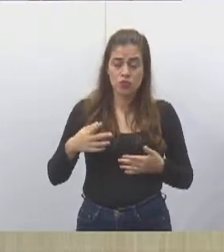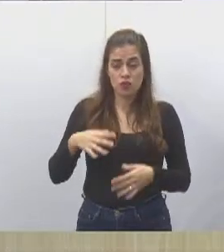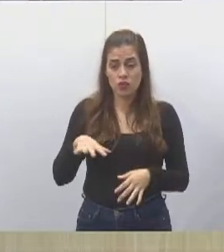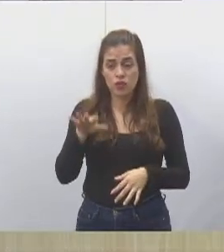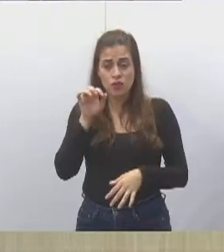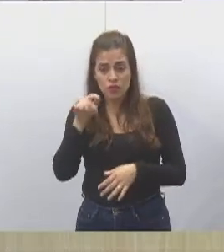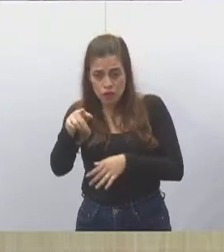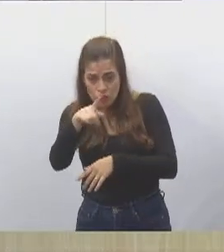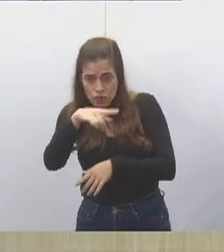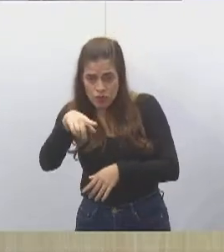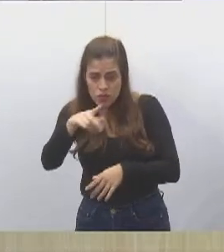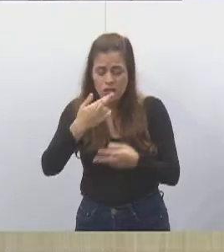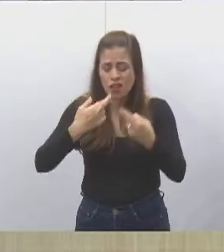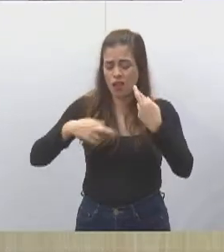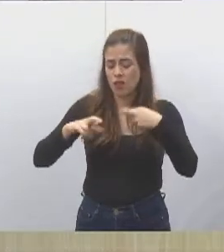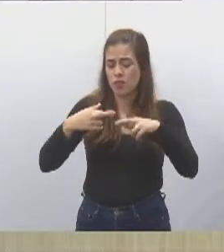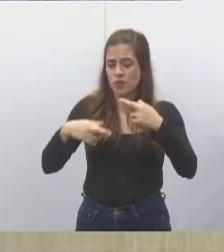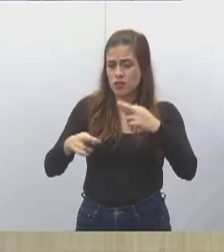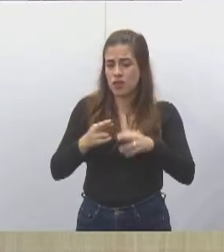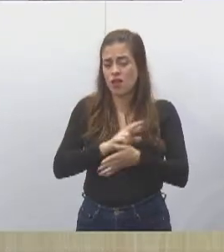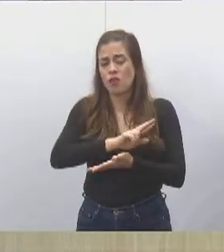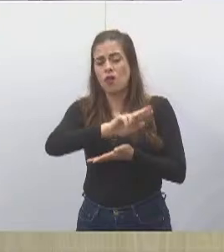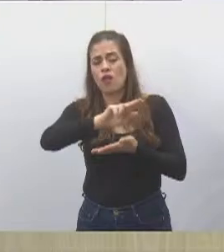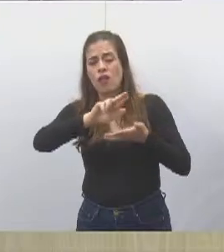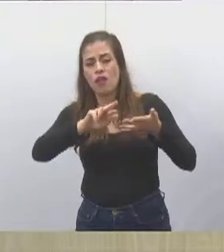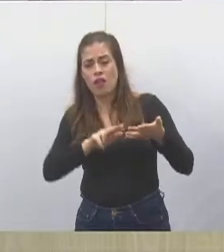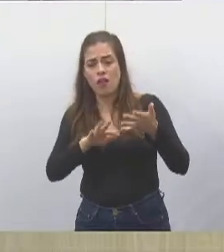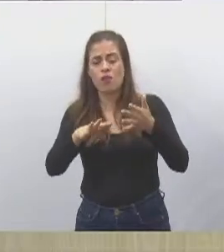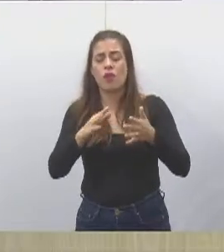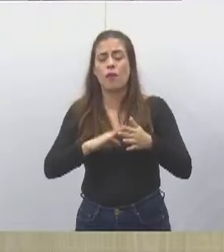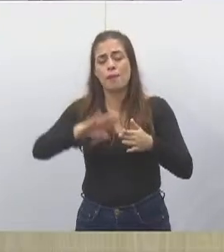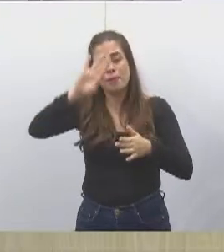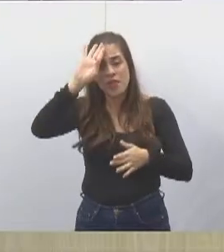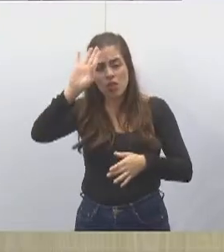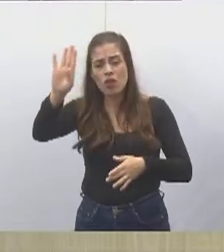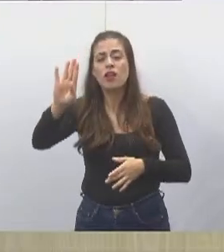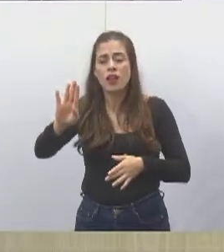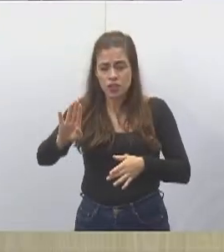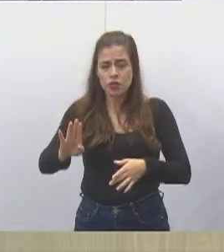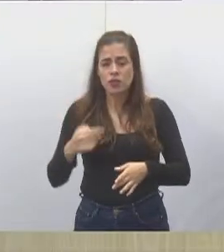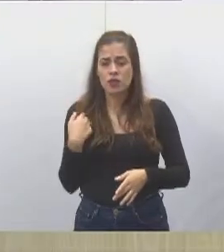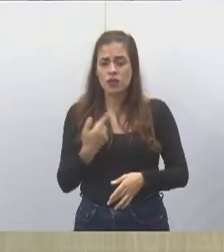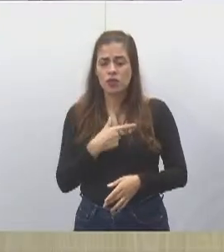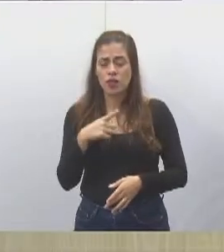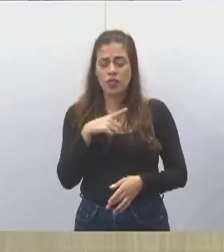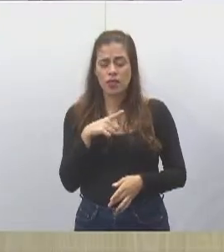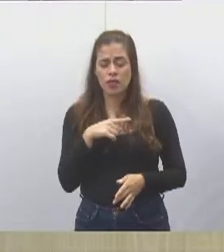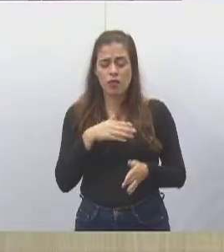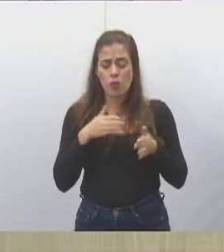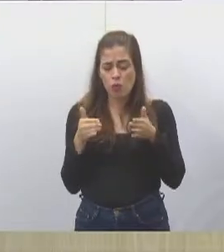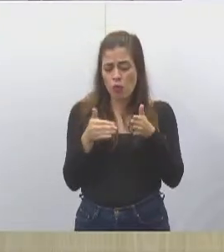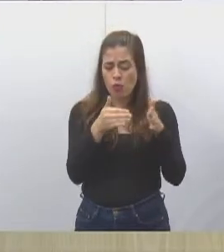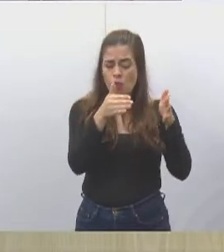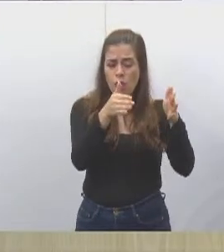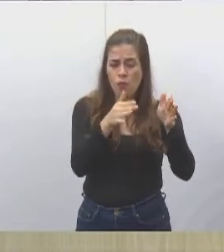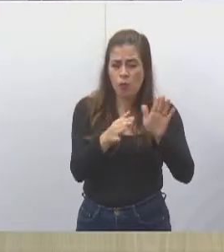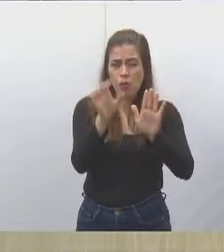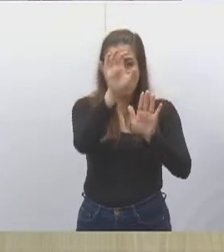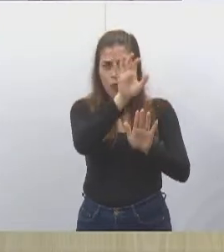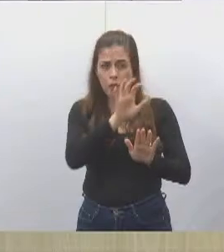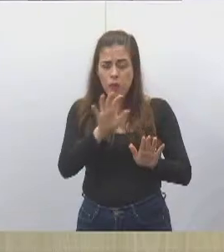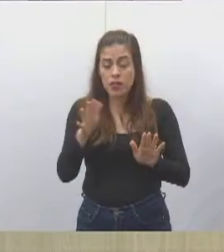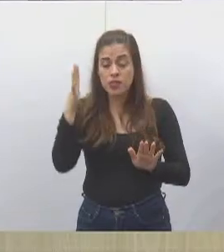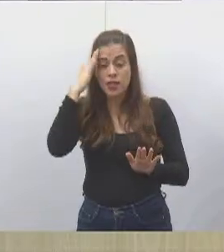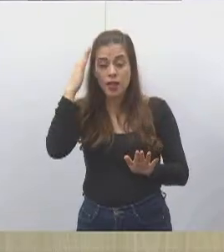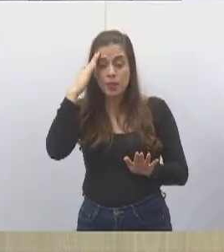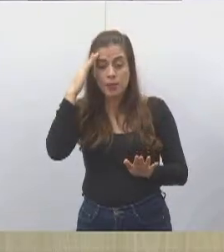vocês, quais são as reivindicações, quais são as prioridades, para que a gente possa ter esse mapa, para que a gente possa discutir e